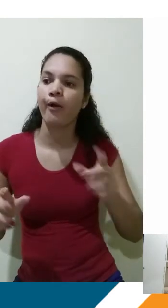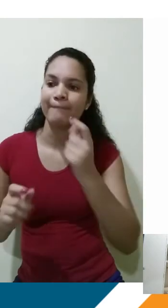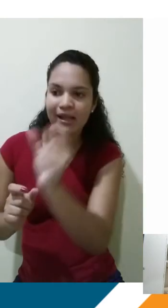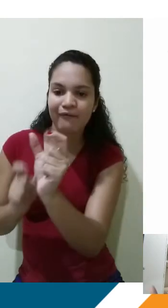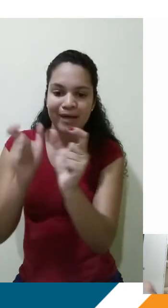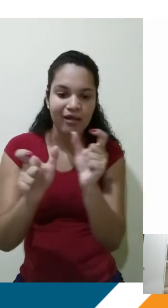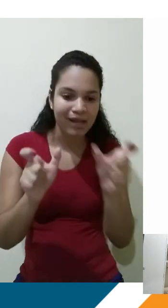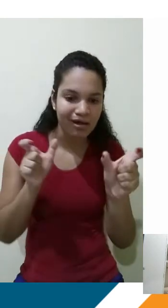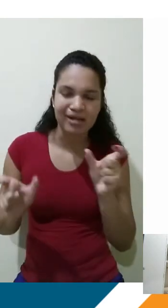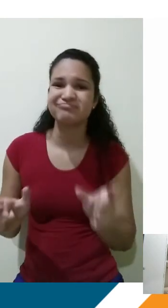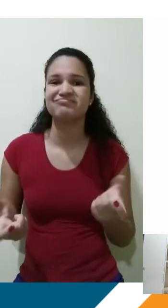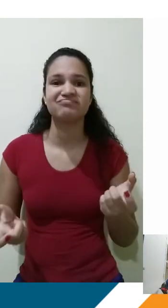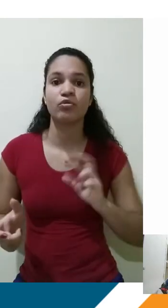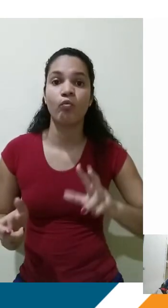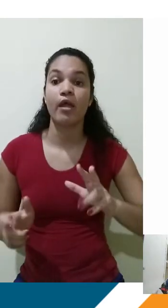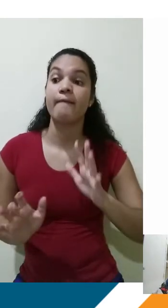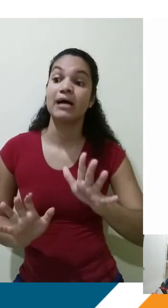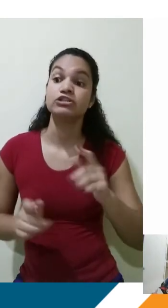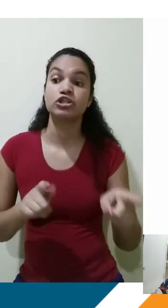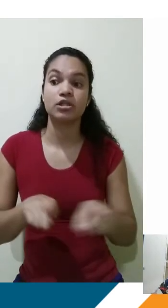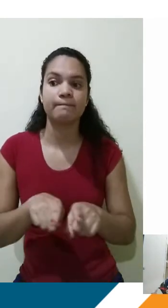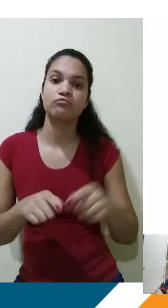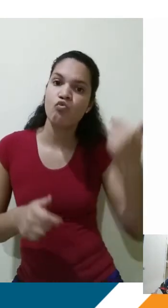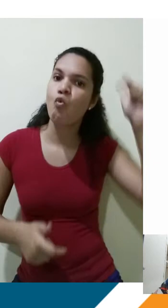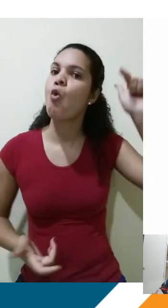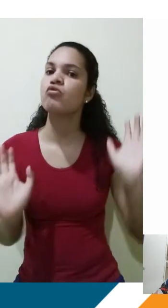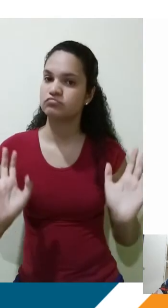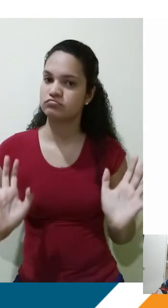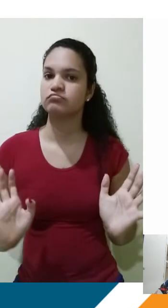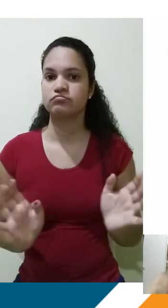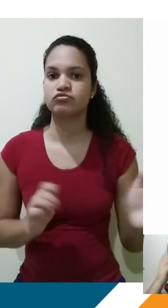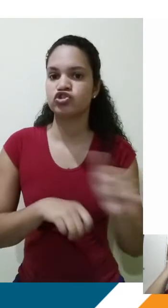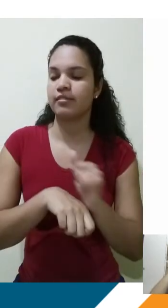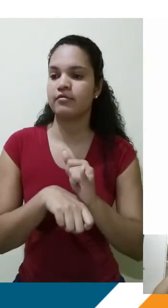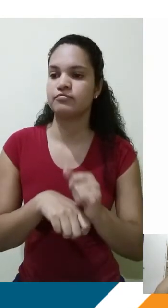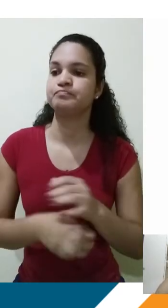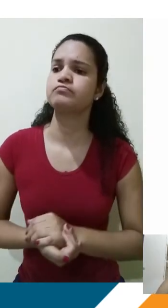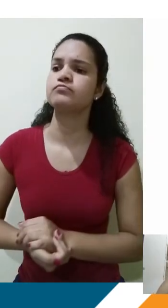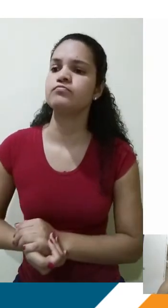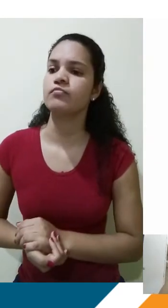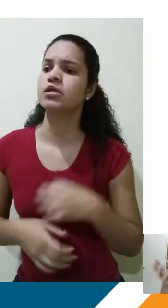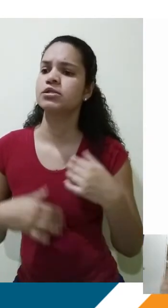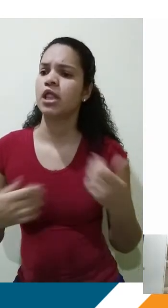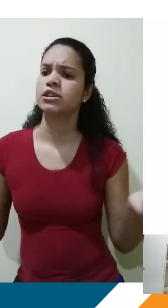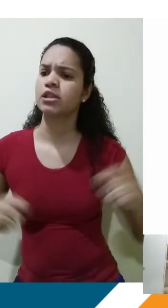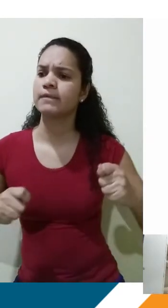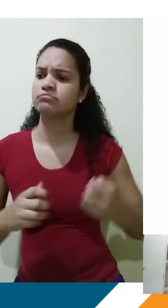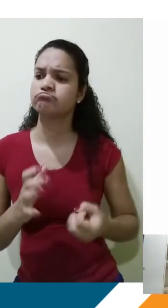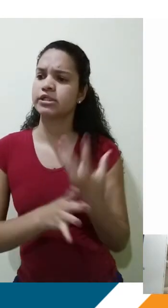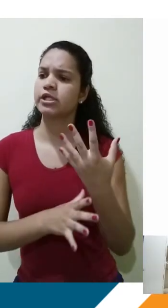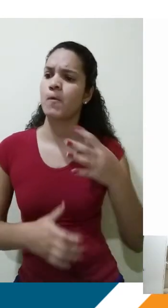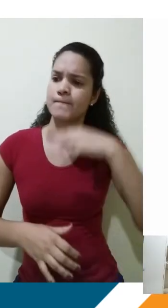com uma conjunção, é com um advérbio. Vamos fechar. Talvez assim possamos construir um Brasil mais equilibrado, mais justo e, sem dúvida alguma, melhor para